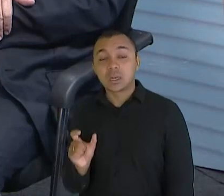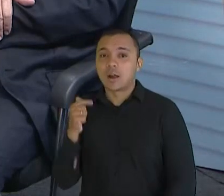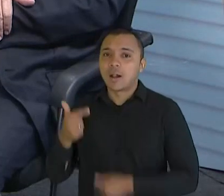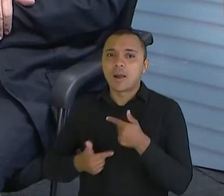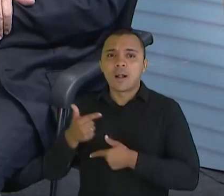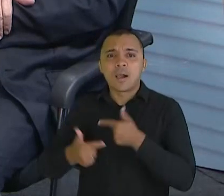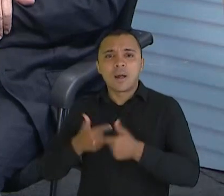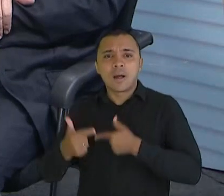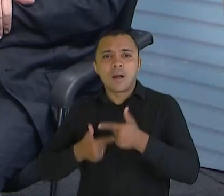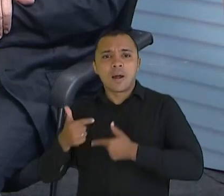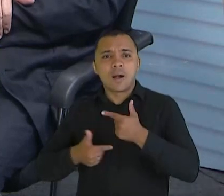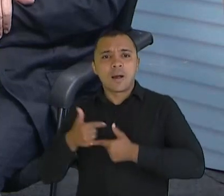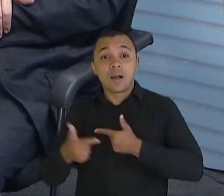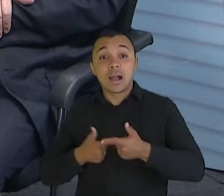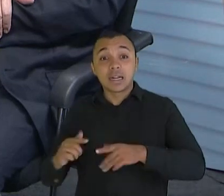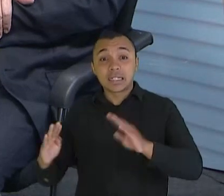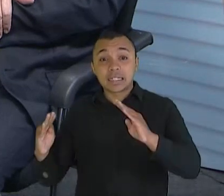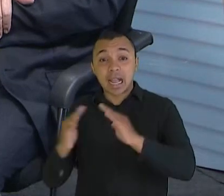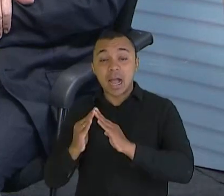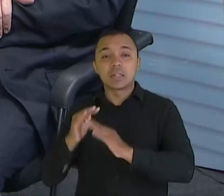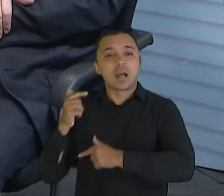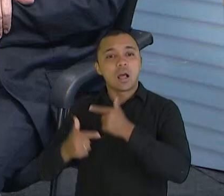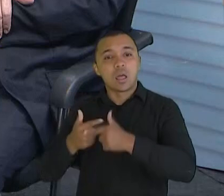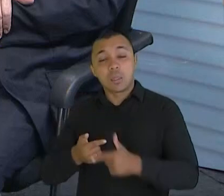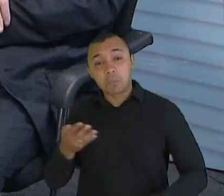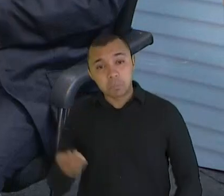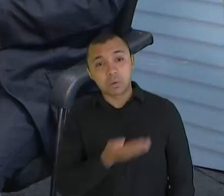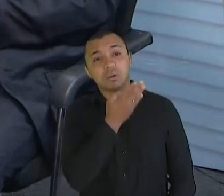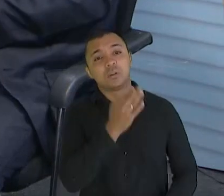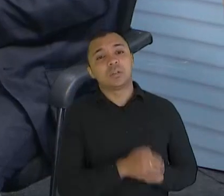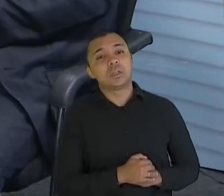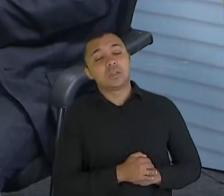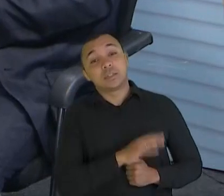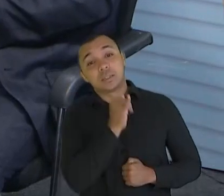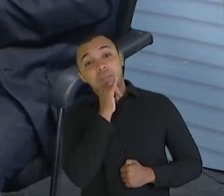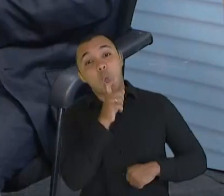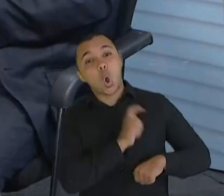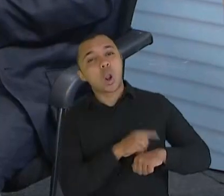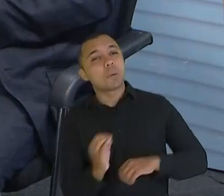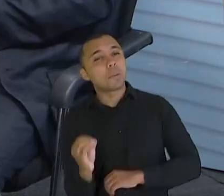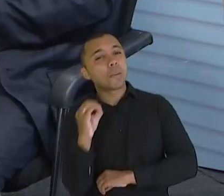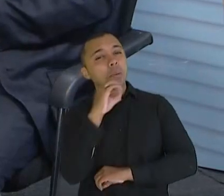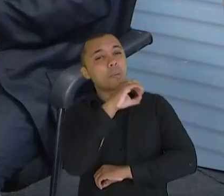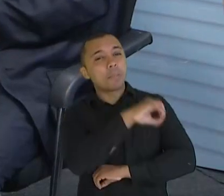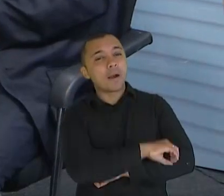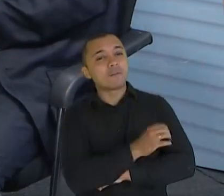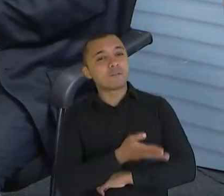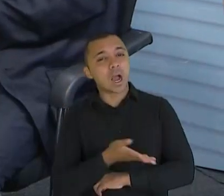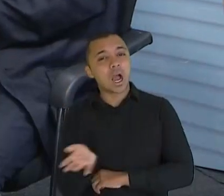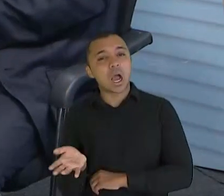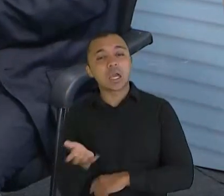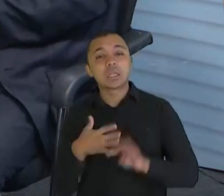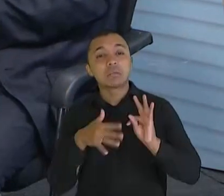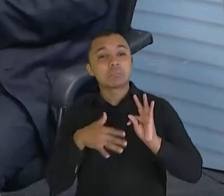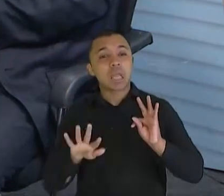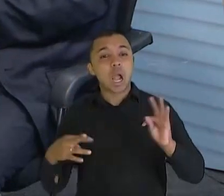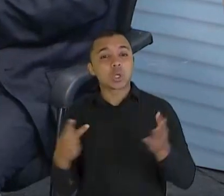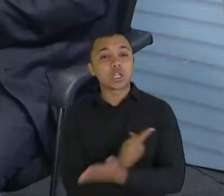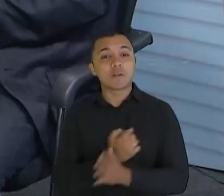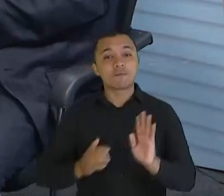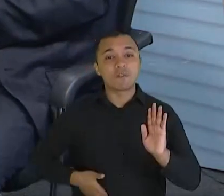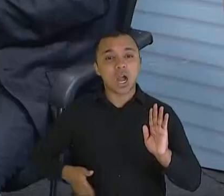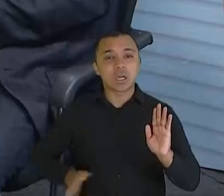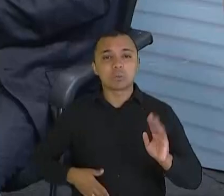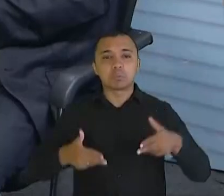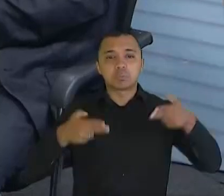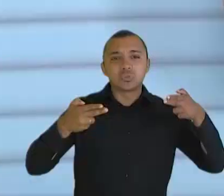sai do trabalho, né, à noite, vai para o ponto de ônibus e é assaltada, né, e